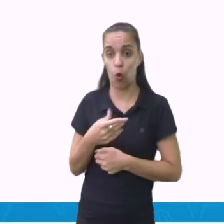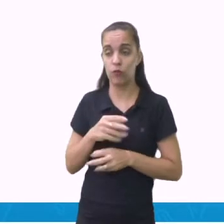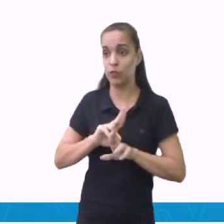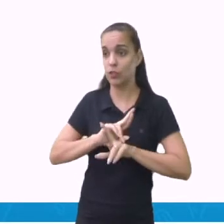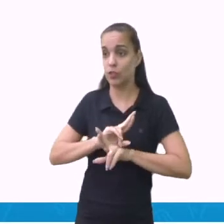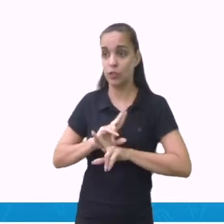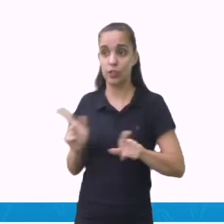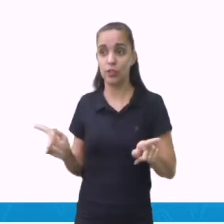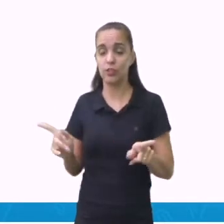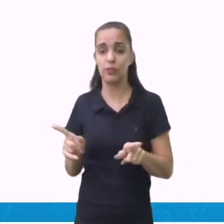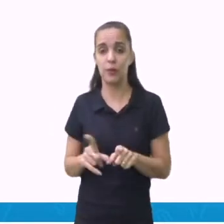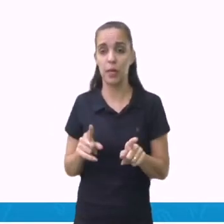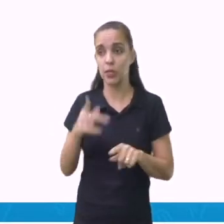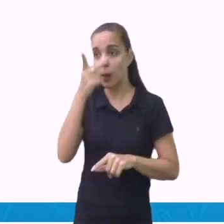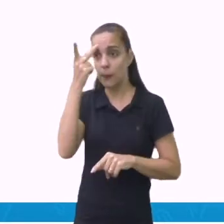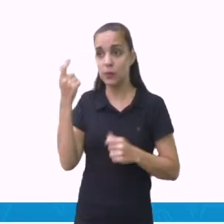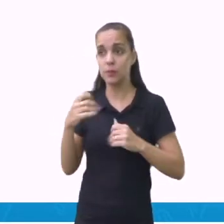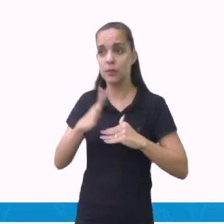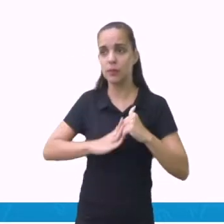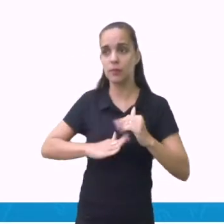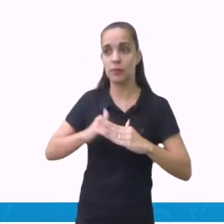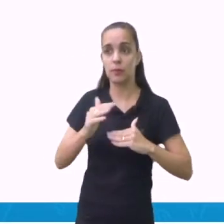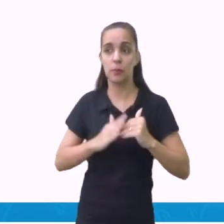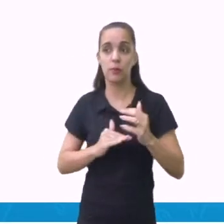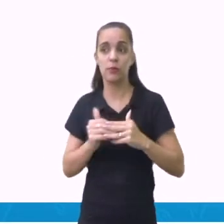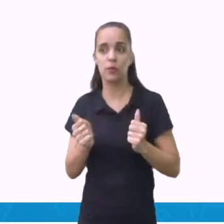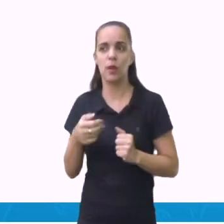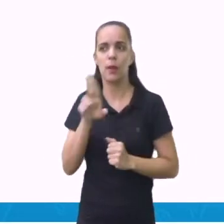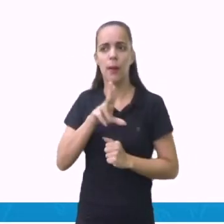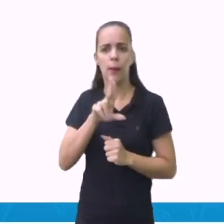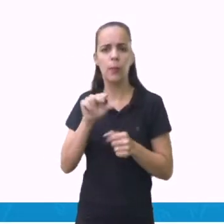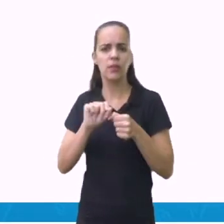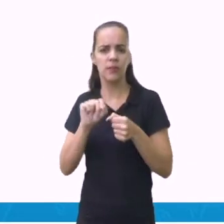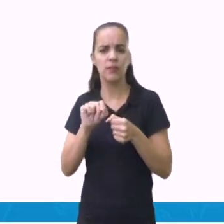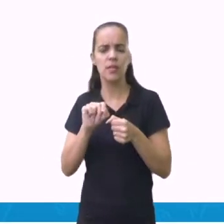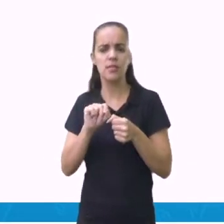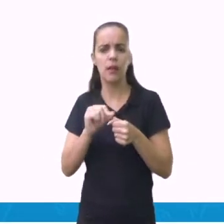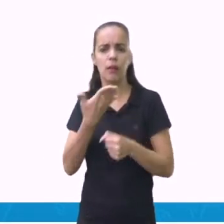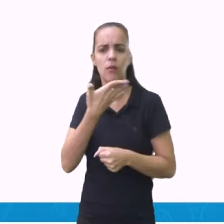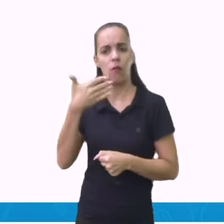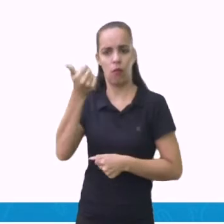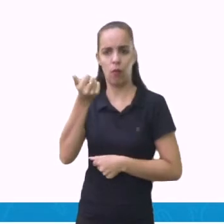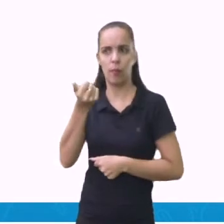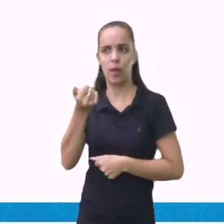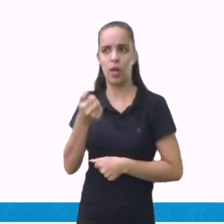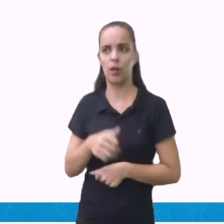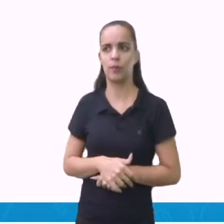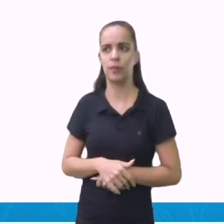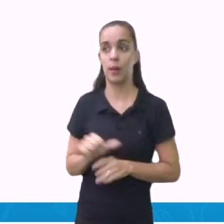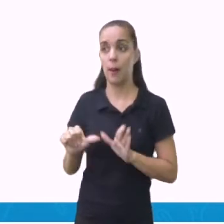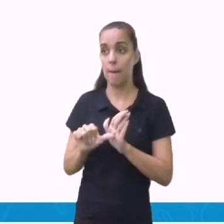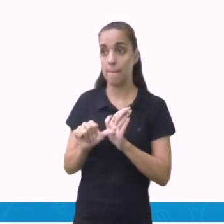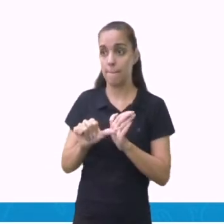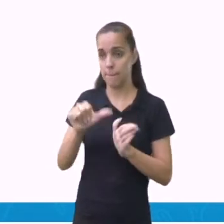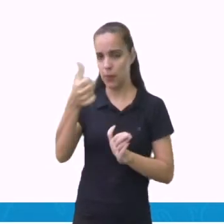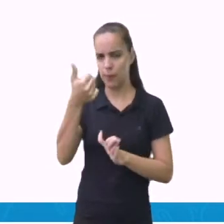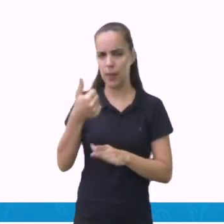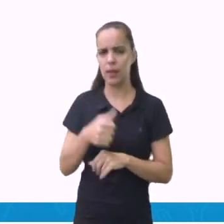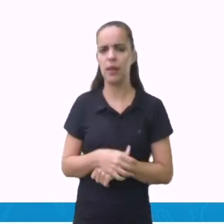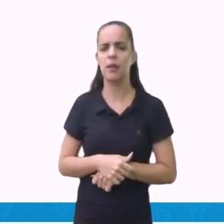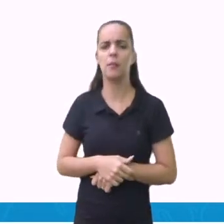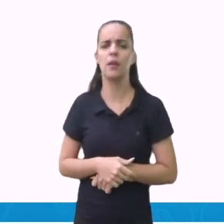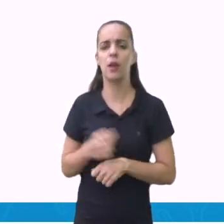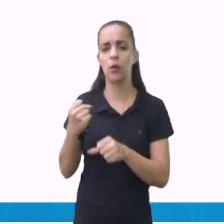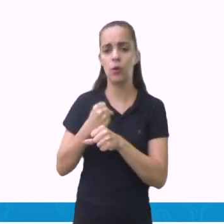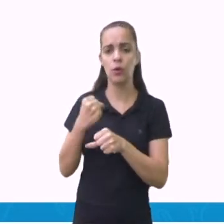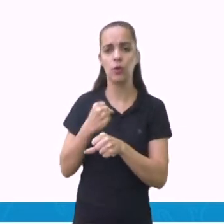vários profissionais para que isso fosse executado da melhor forma possível. Então, a primeira